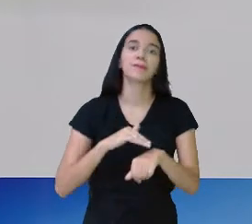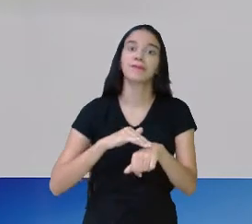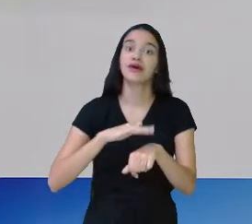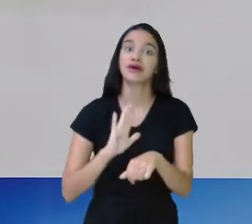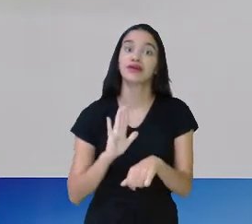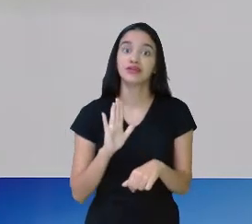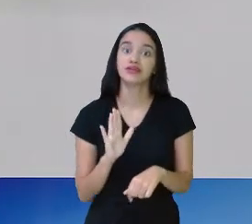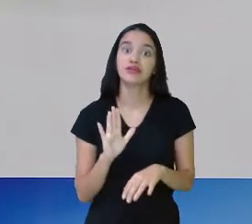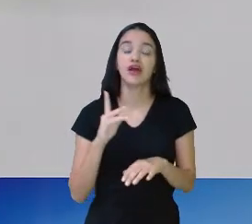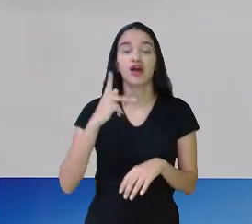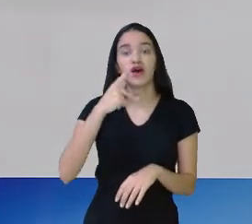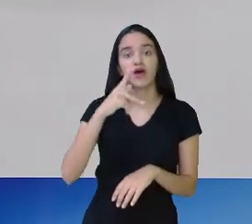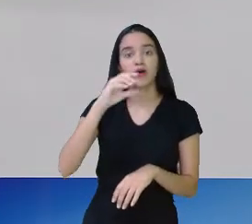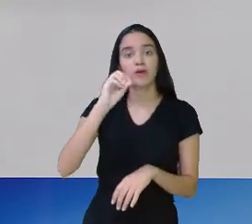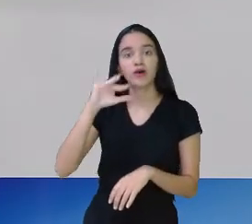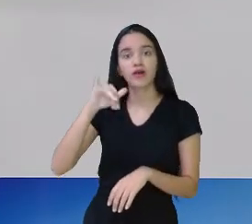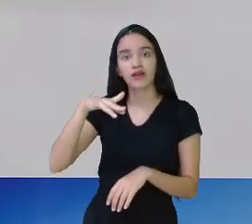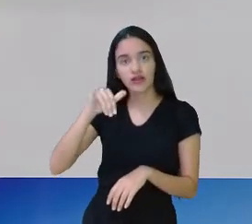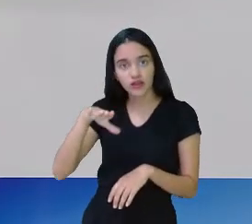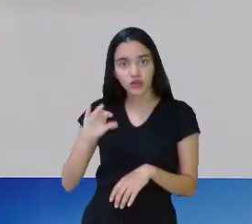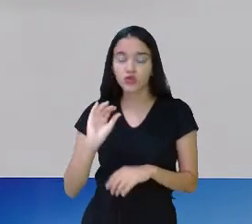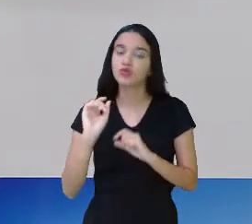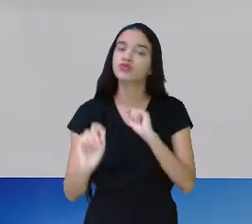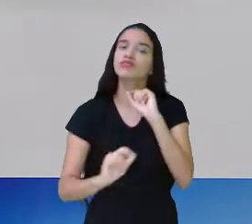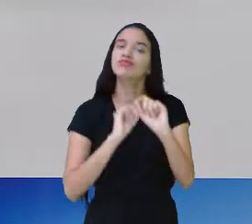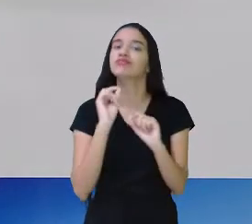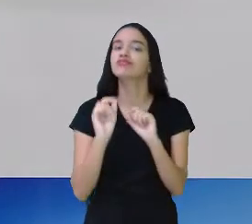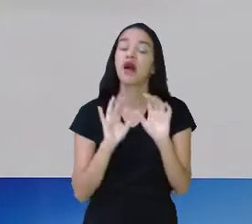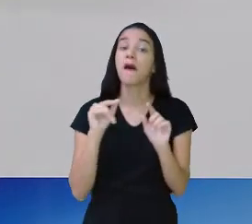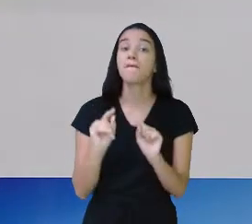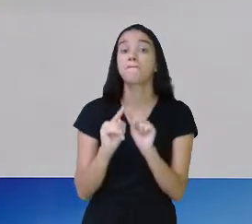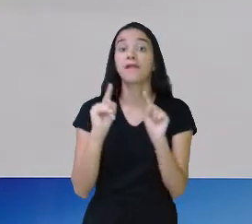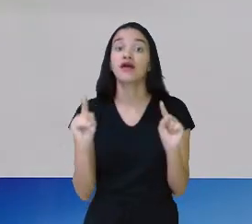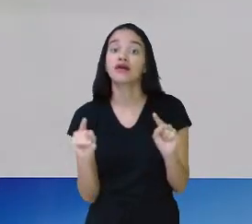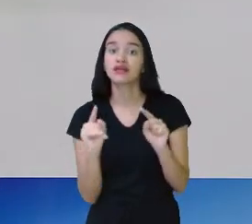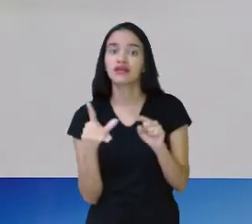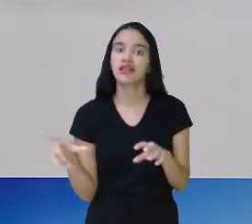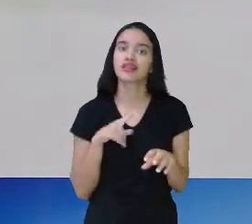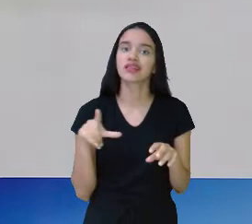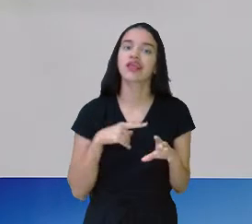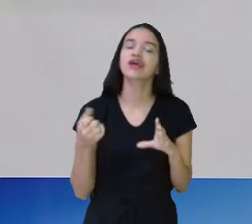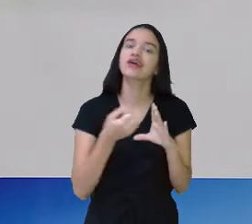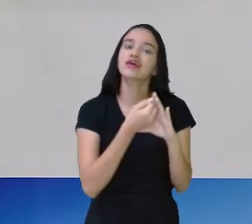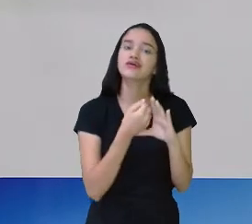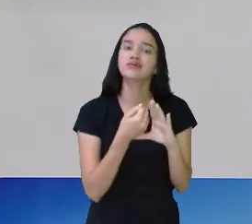eles. Polígonos são figuras planas, mas eles têm